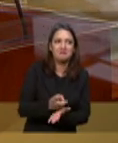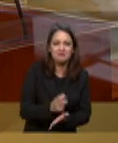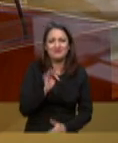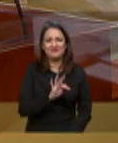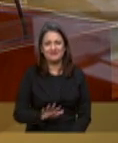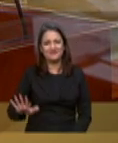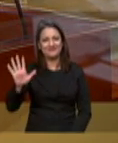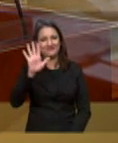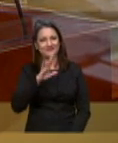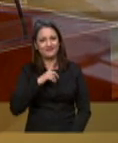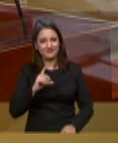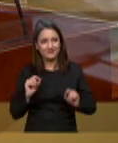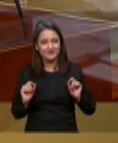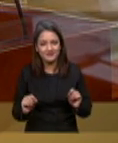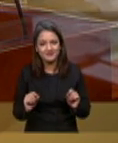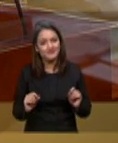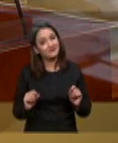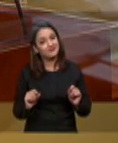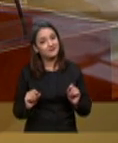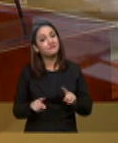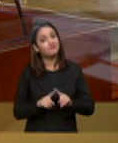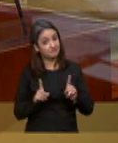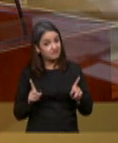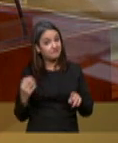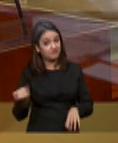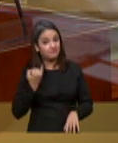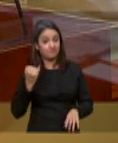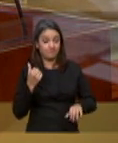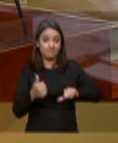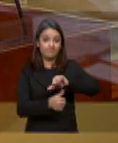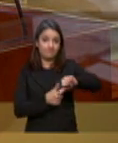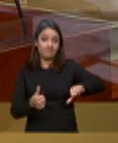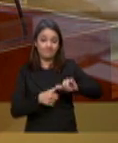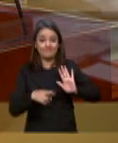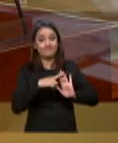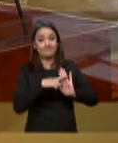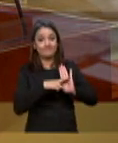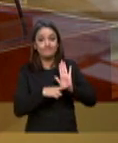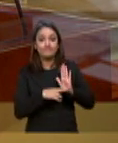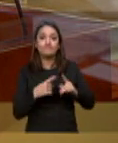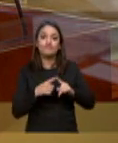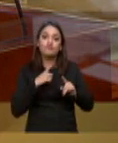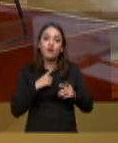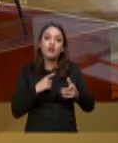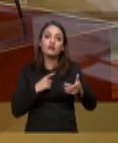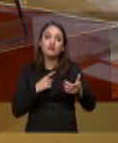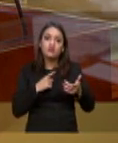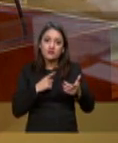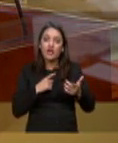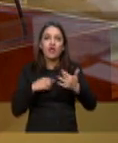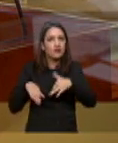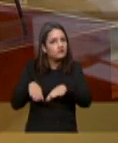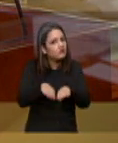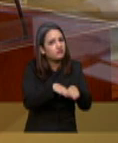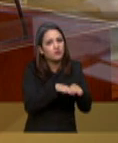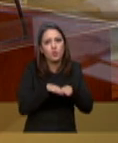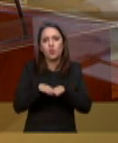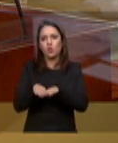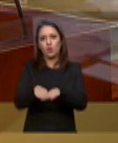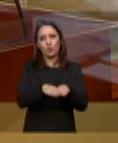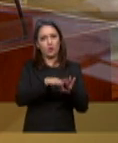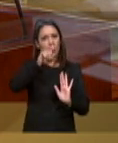recolhidas pela Receita Federal. Portanto, era relevante a alteração dessa norma para que houvesse um tratamento harmonizado para